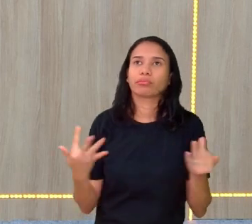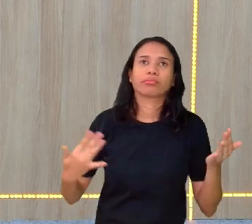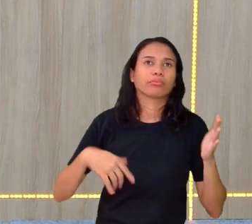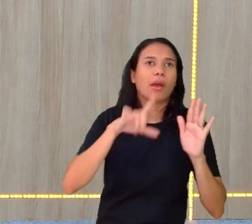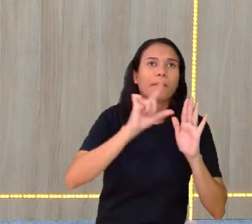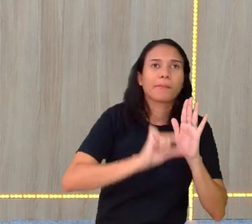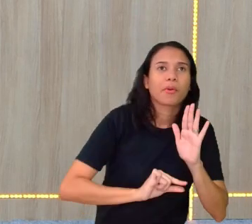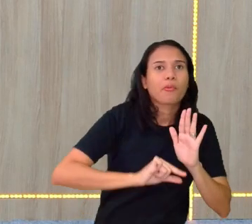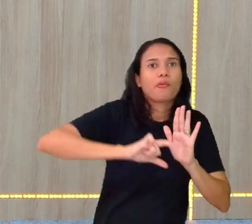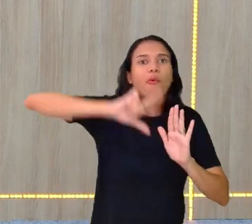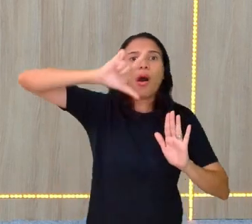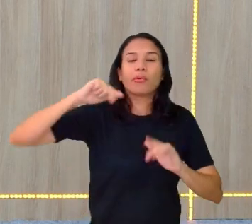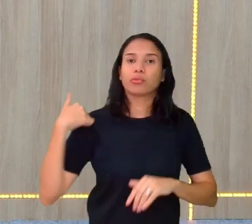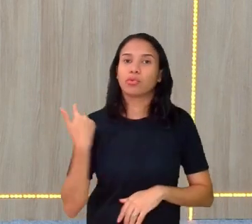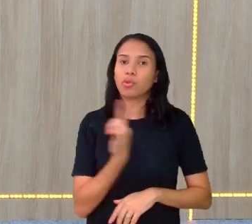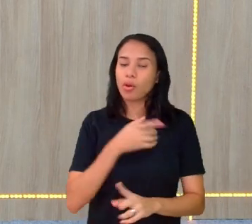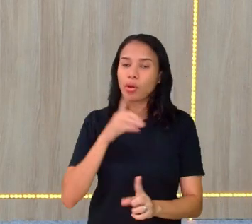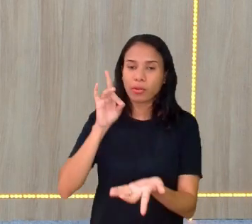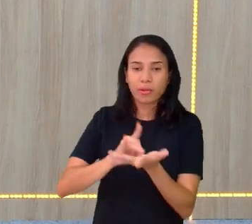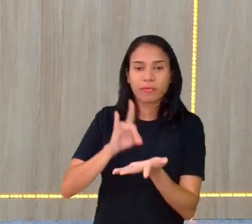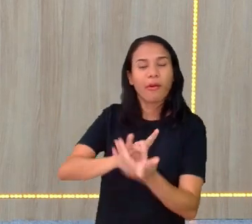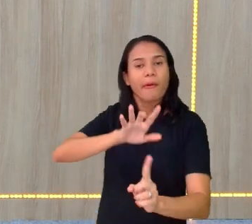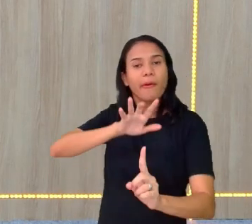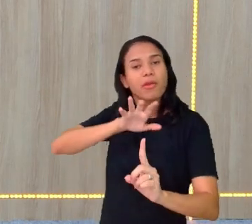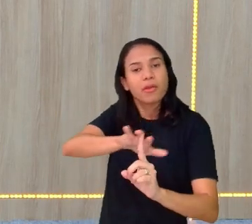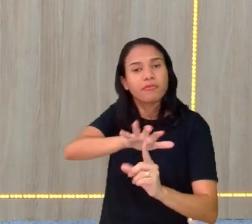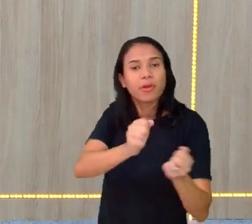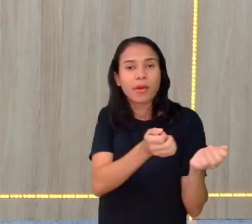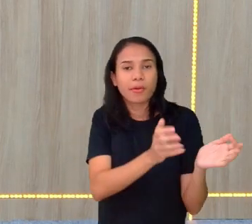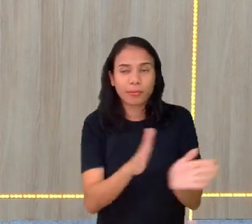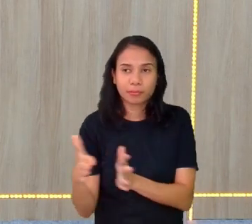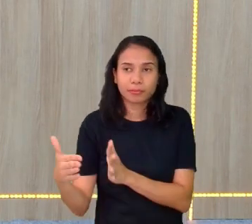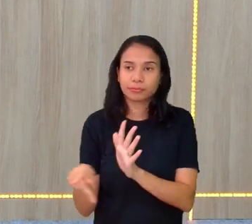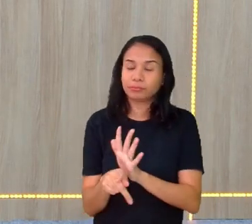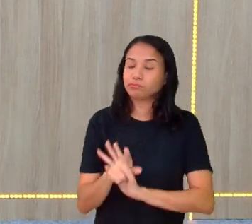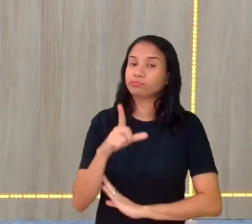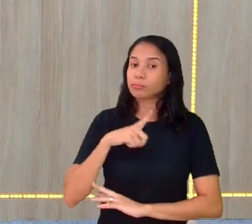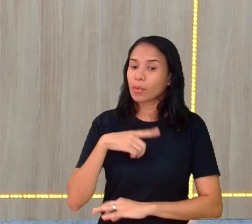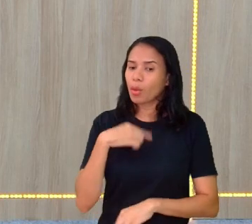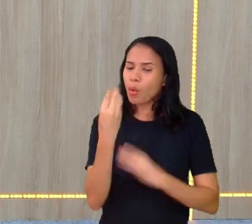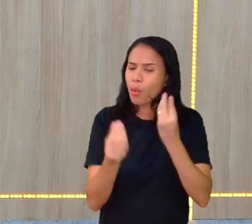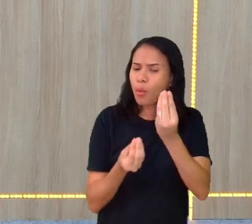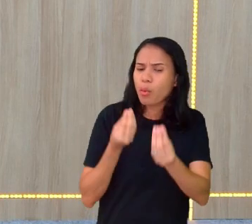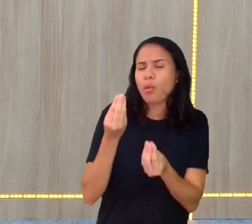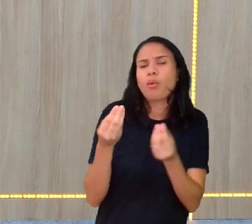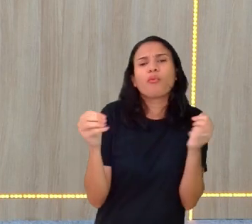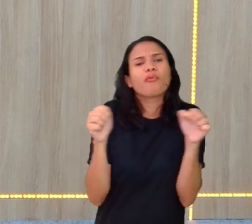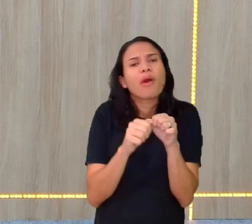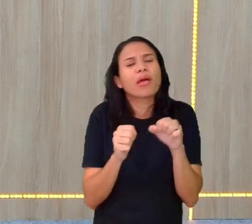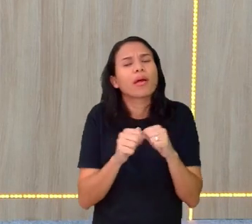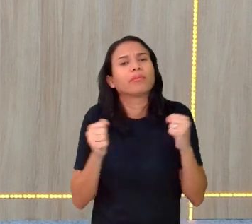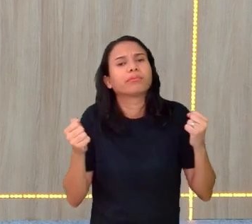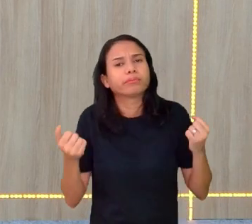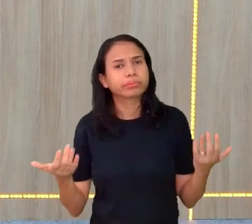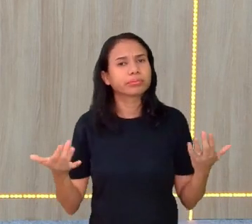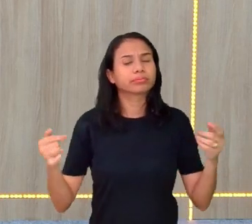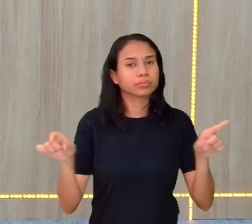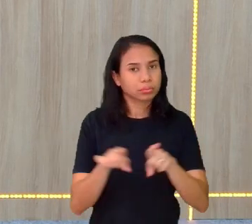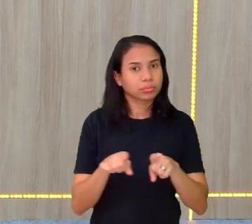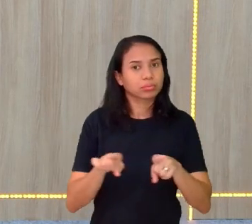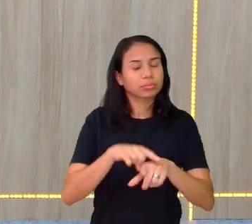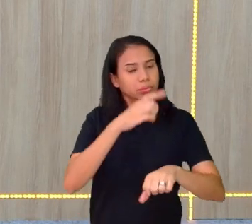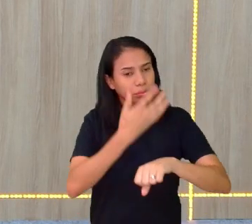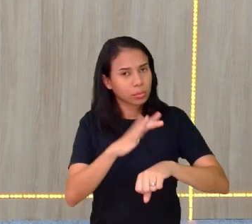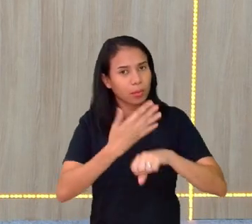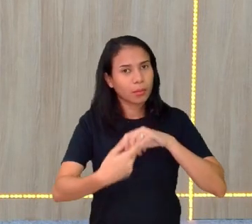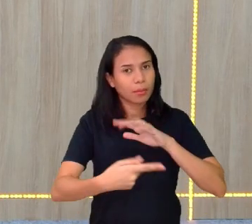grau, né, a gente altera, né, esse processo aí, né? E como é que a gente faz, né? A gente também exerce